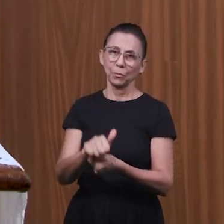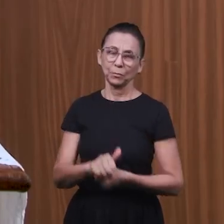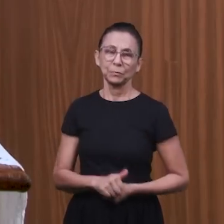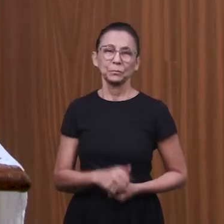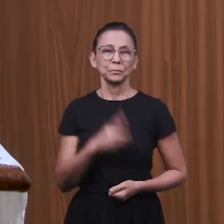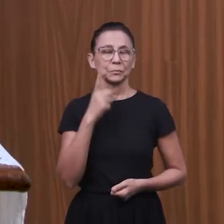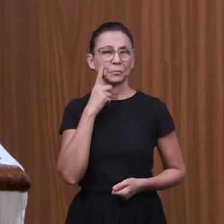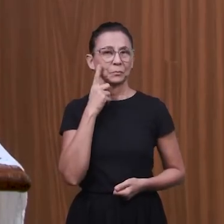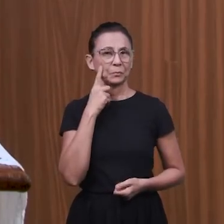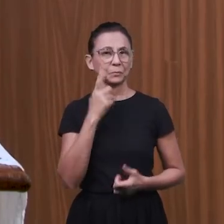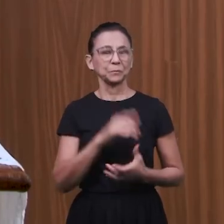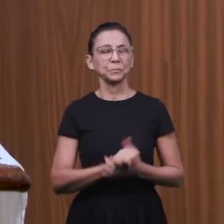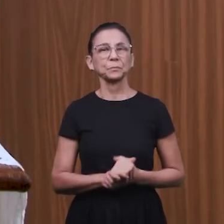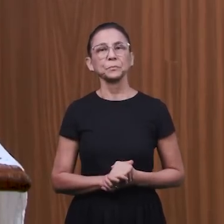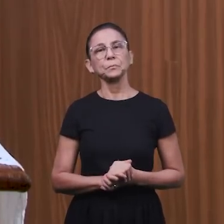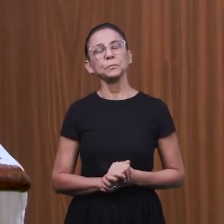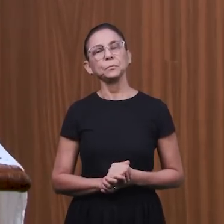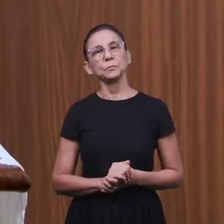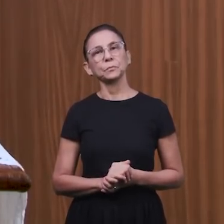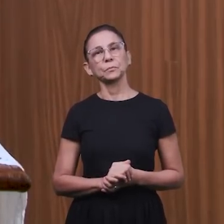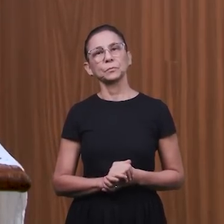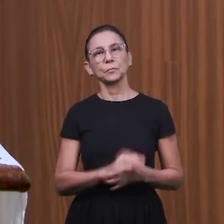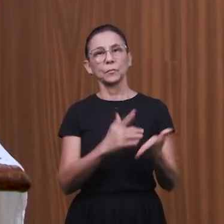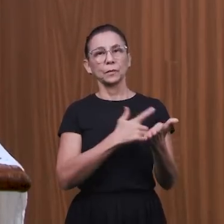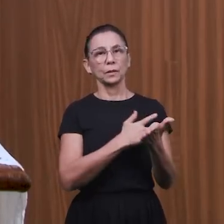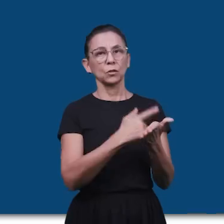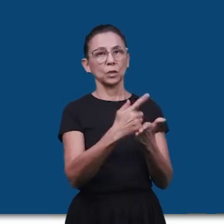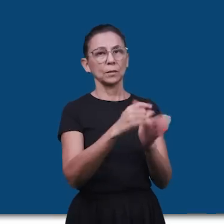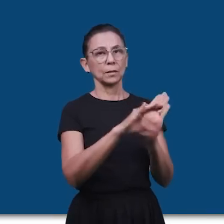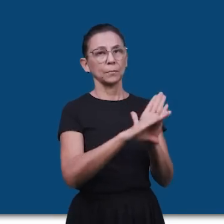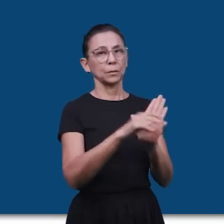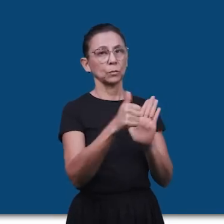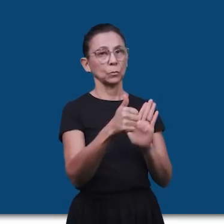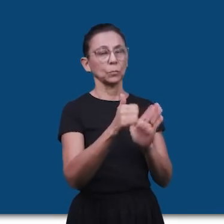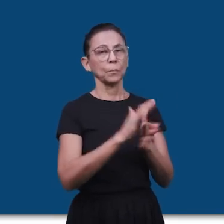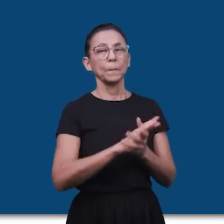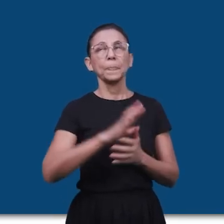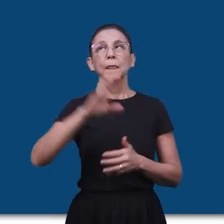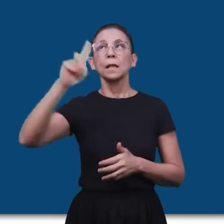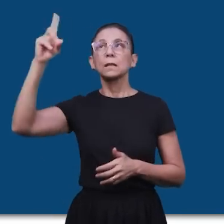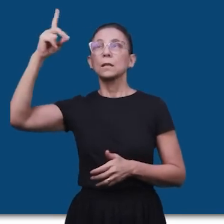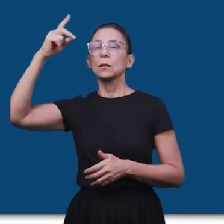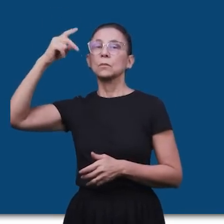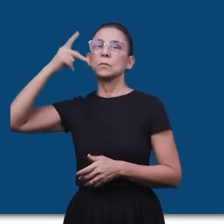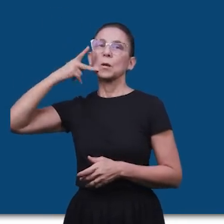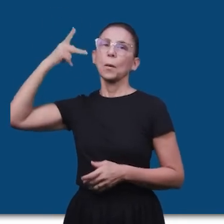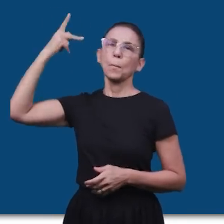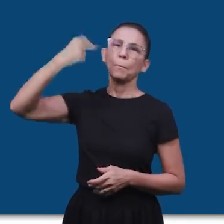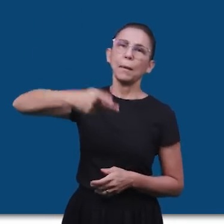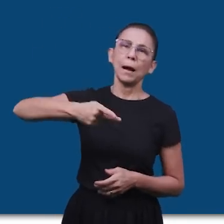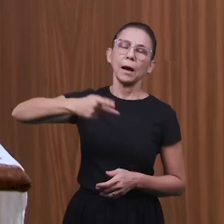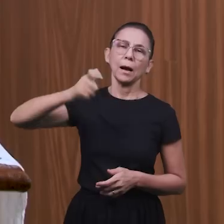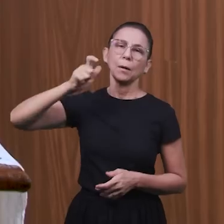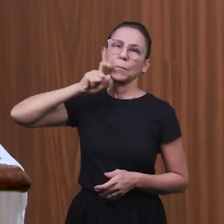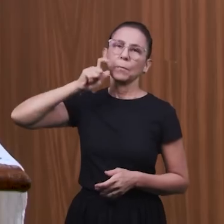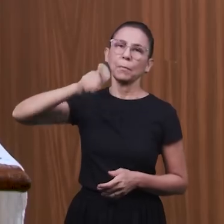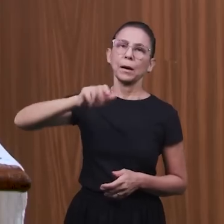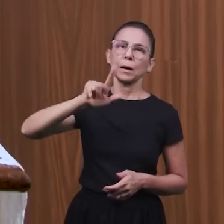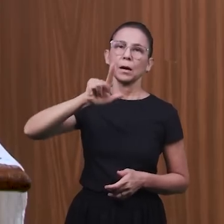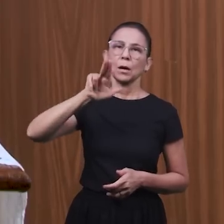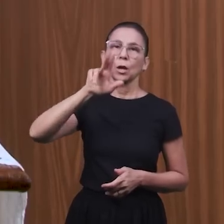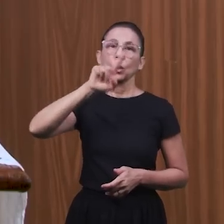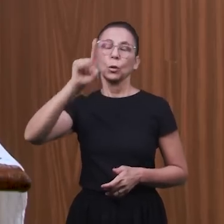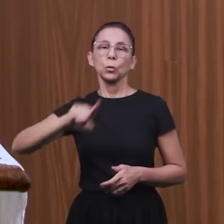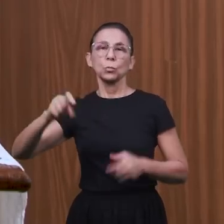pega os primeiros versículos, do primeiro capítulo do livro de Gênesis, e disse Deus: haja luz, e houve luz. Foi a